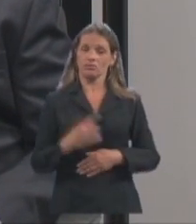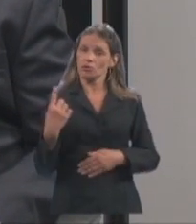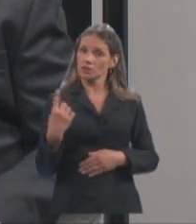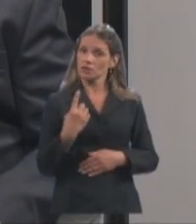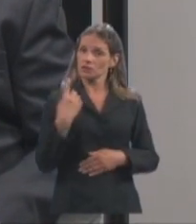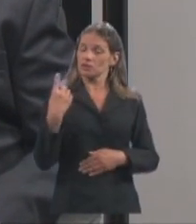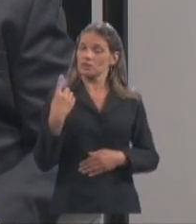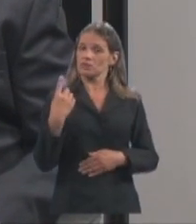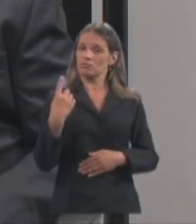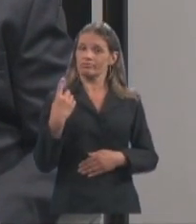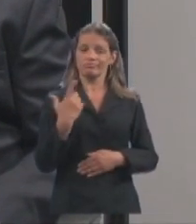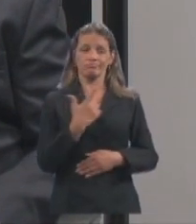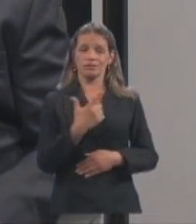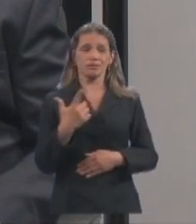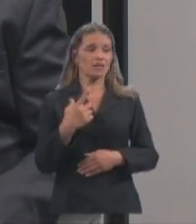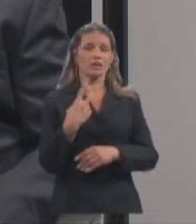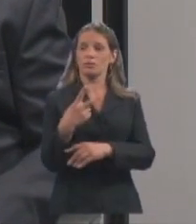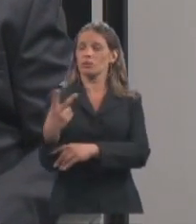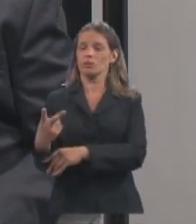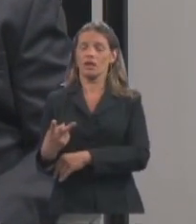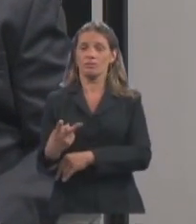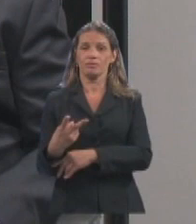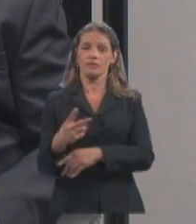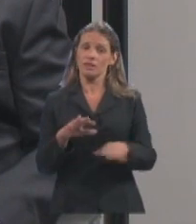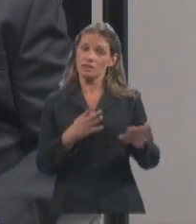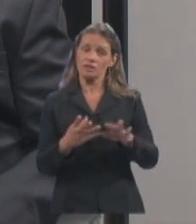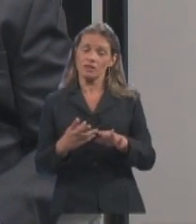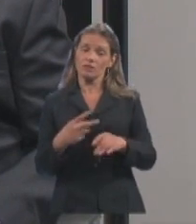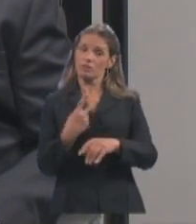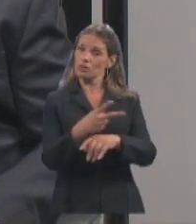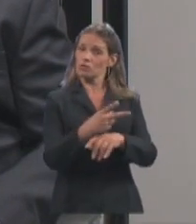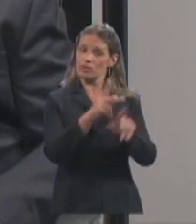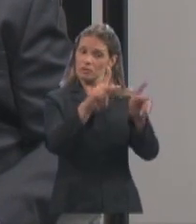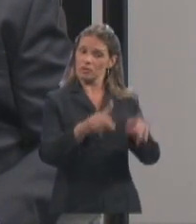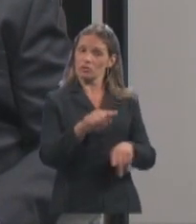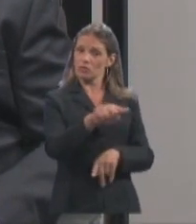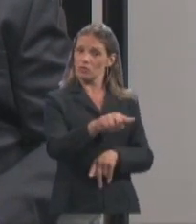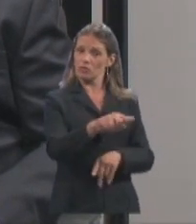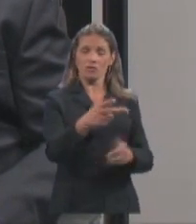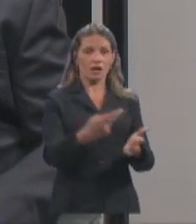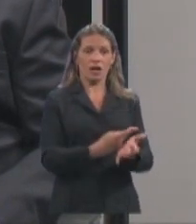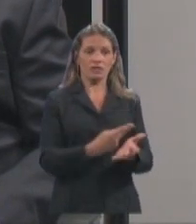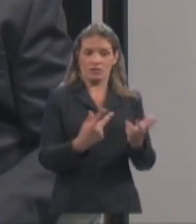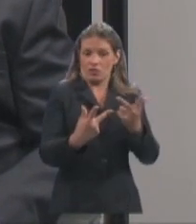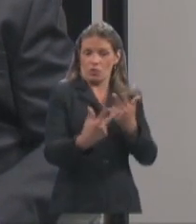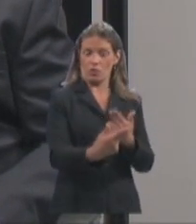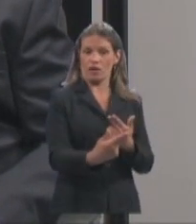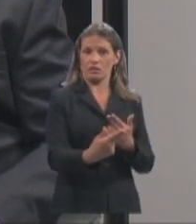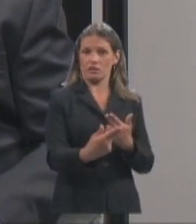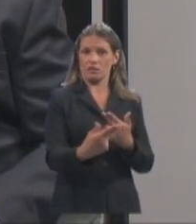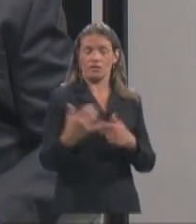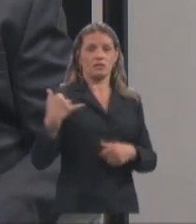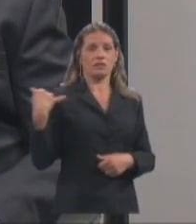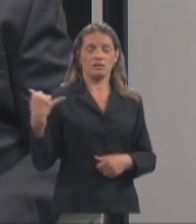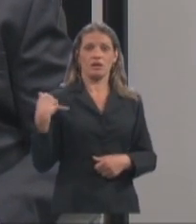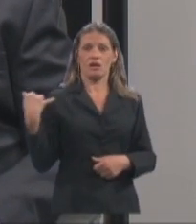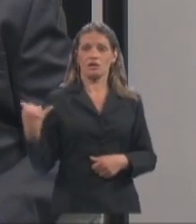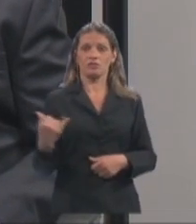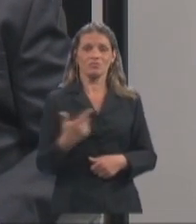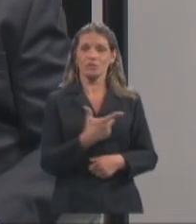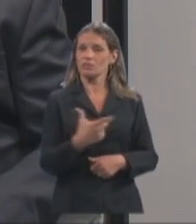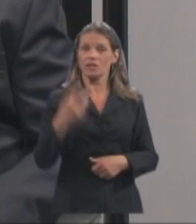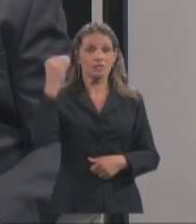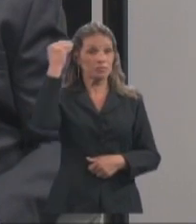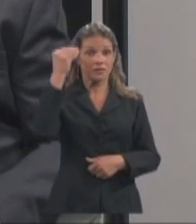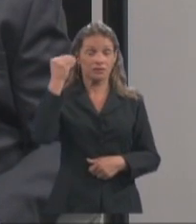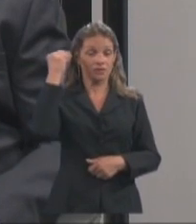totalmente sozinha não tem a quem recorrer e às vezes recorre a pessoas que são iguais a eles da mesma idade que